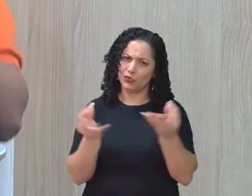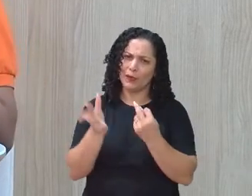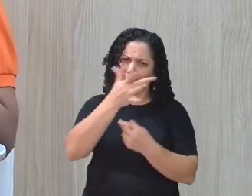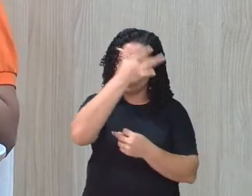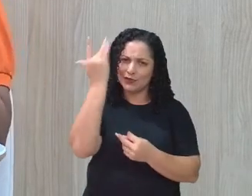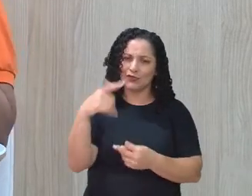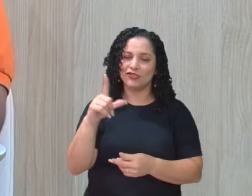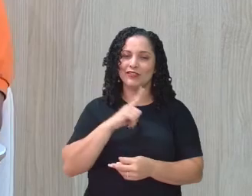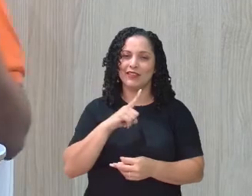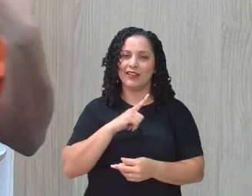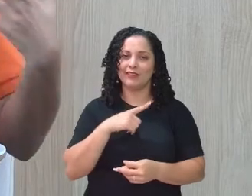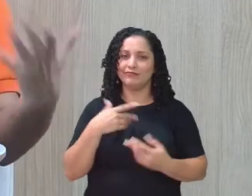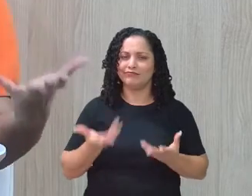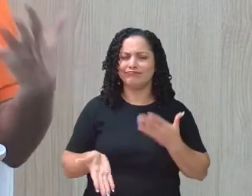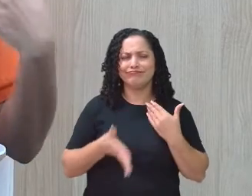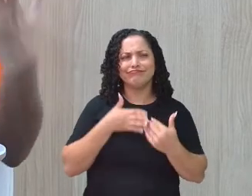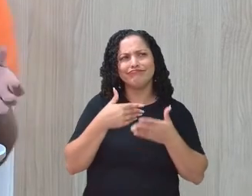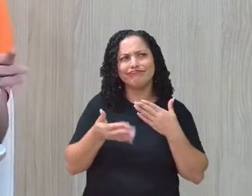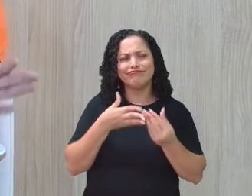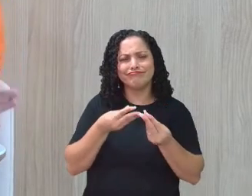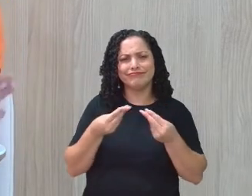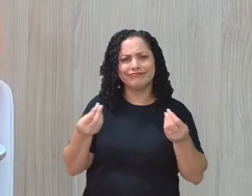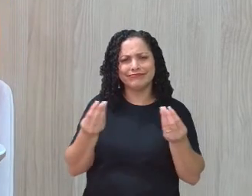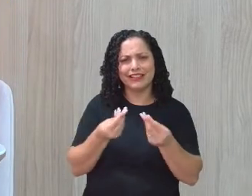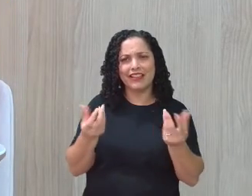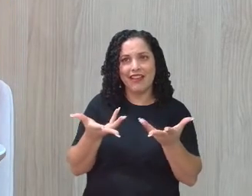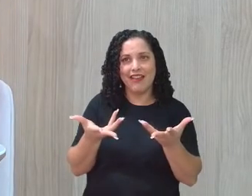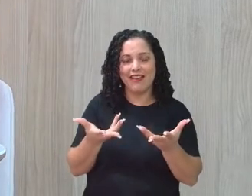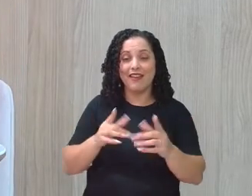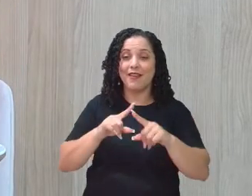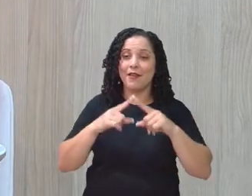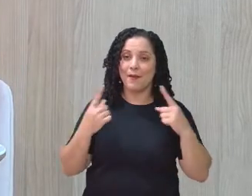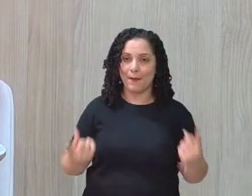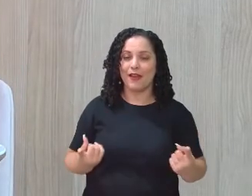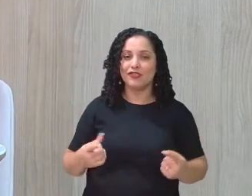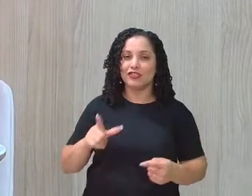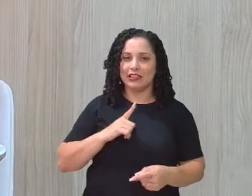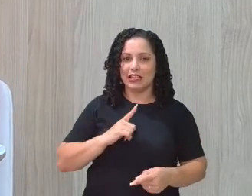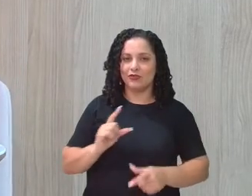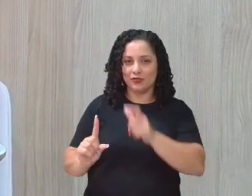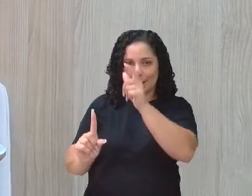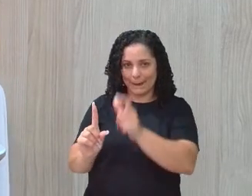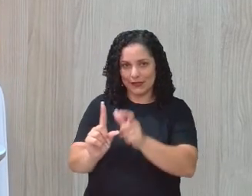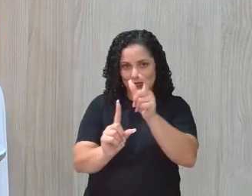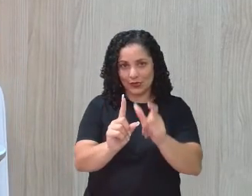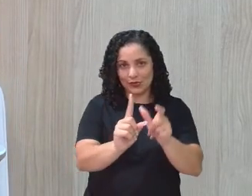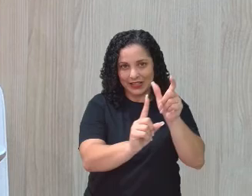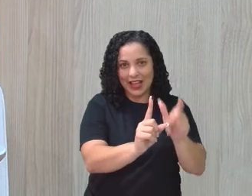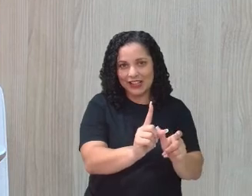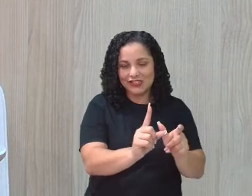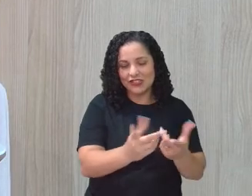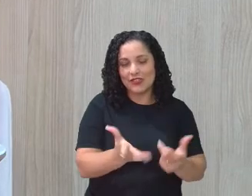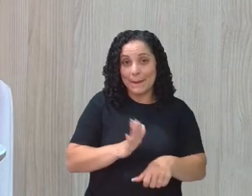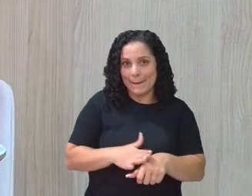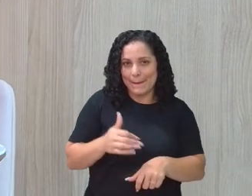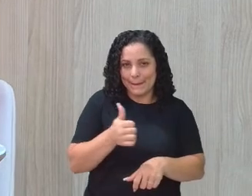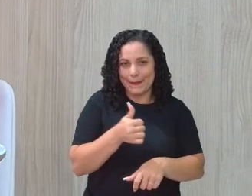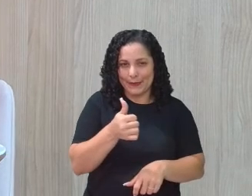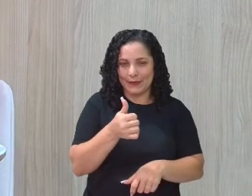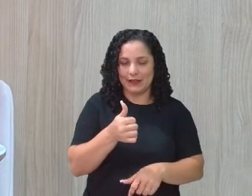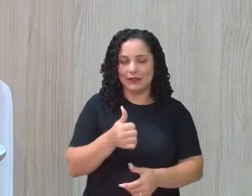sendo... Ele não precisa ser complexo pra gente amar, né? Embora os personagens redondinhos sejam os mais interessantes, assim, na minha